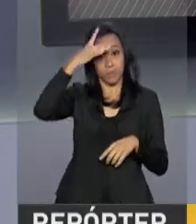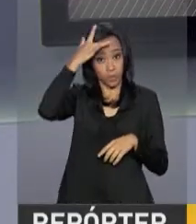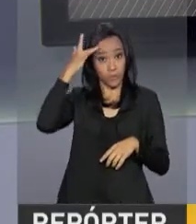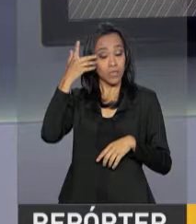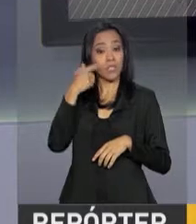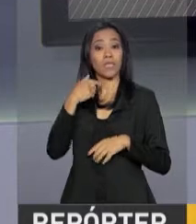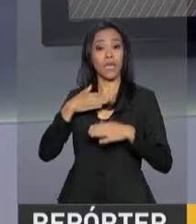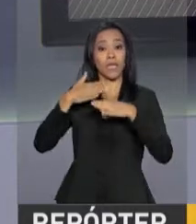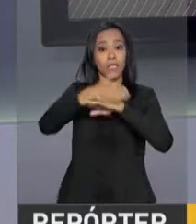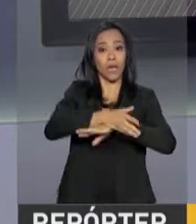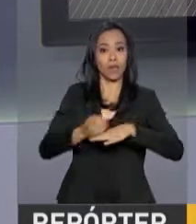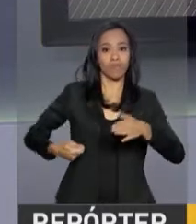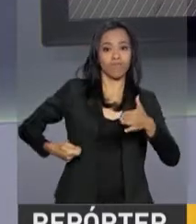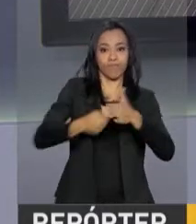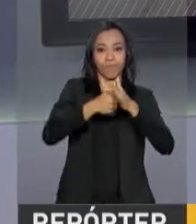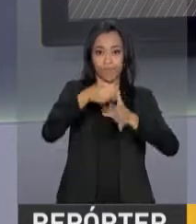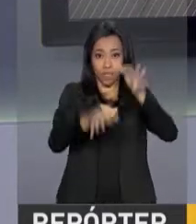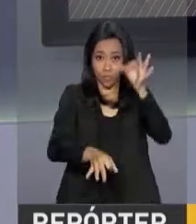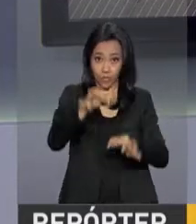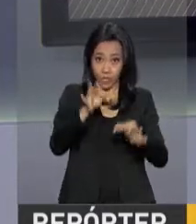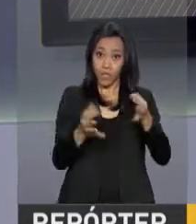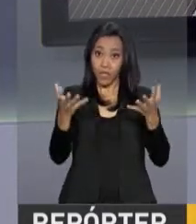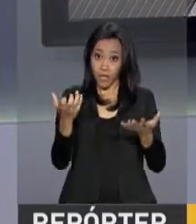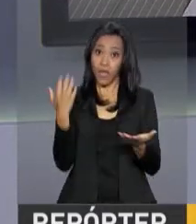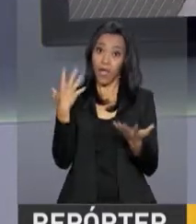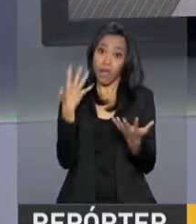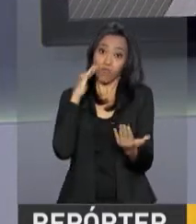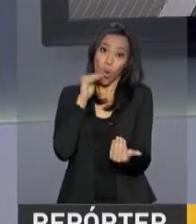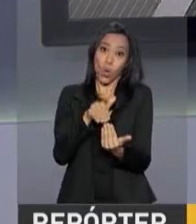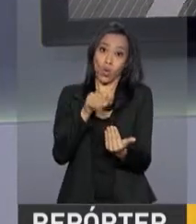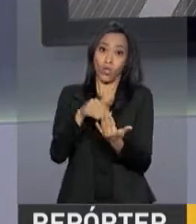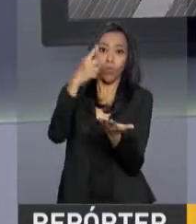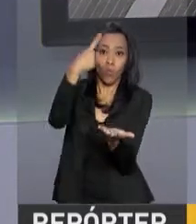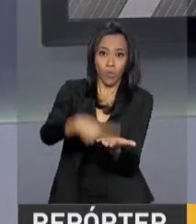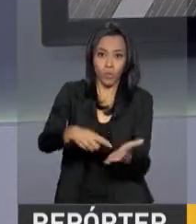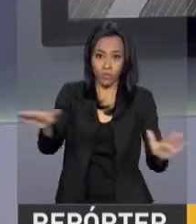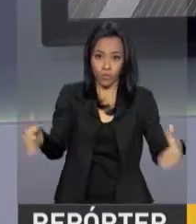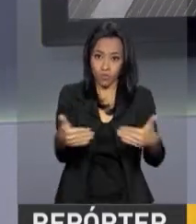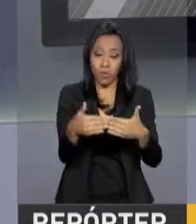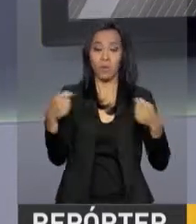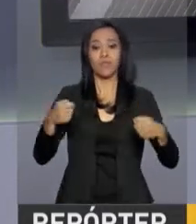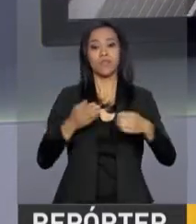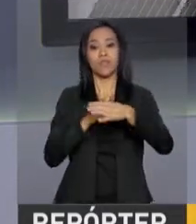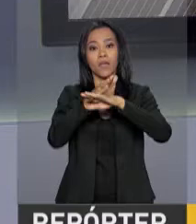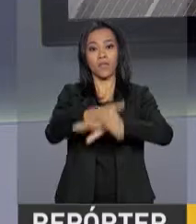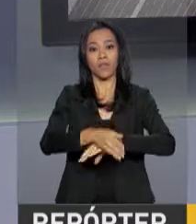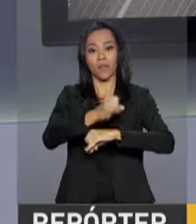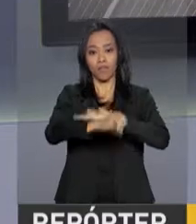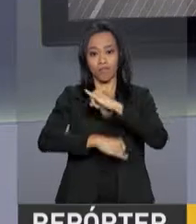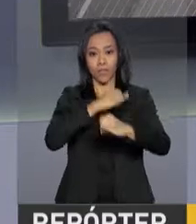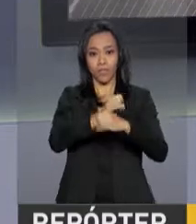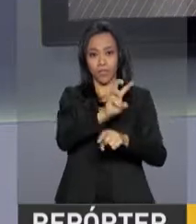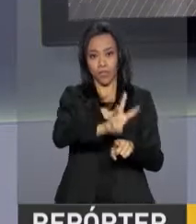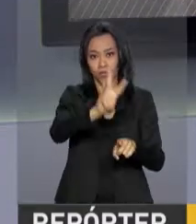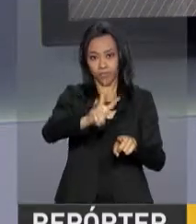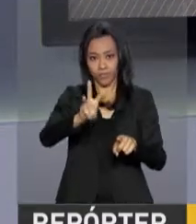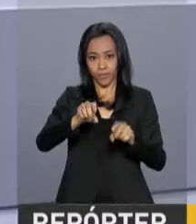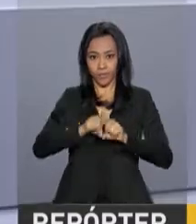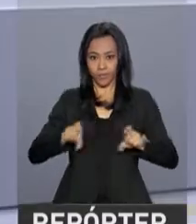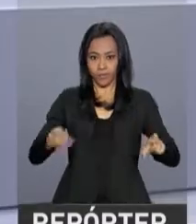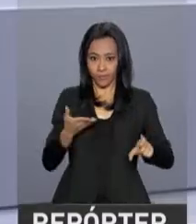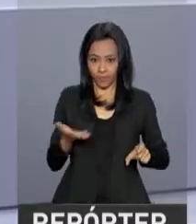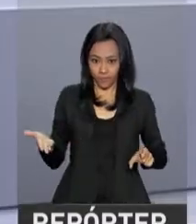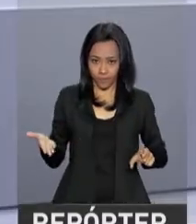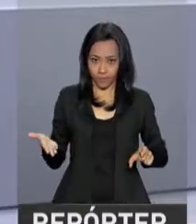justiça e quiserem aderir ao acordo devem se cadastrar na plataforma da internet chamada de pagamento da poupança